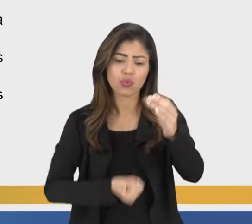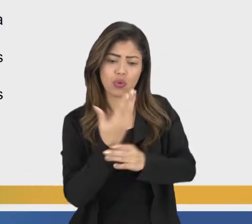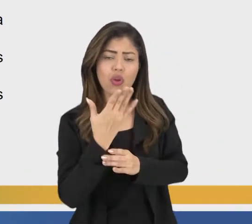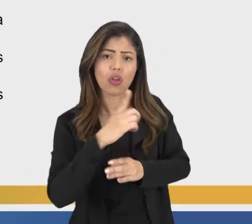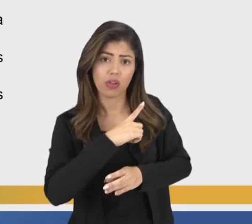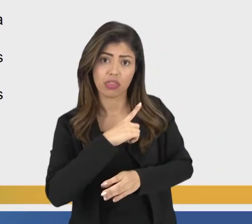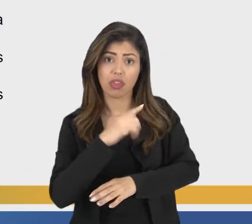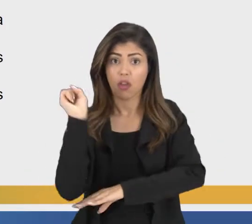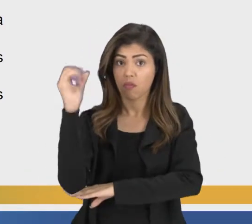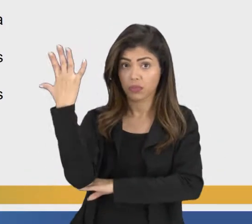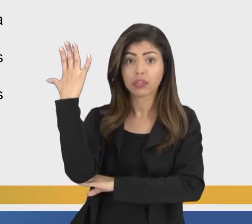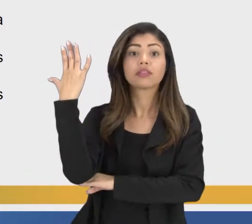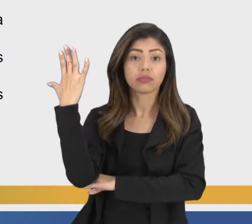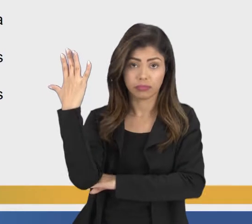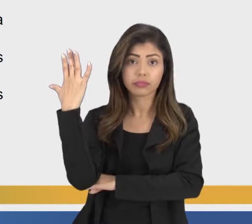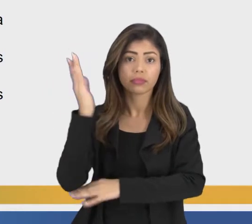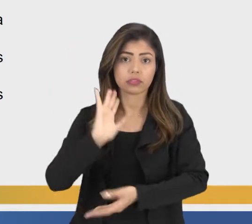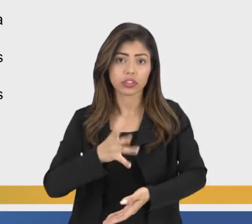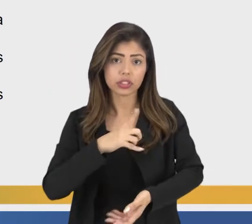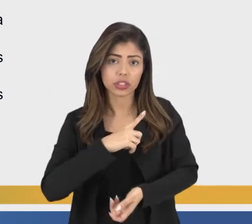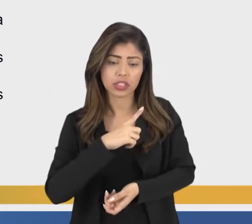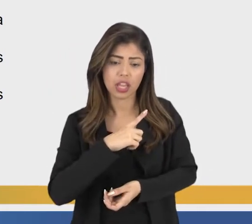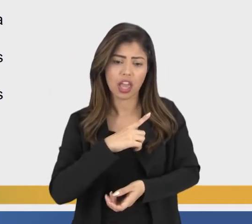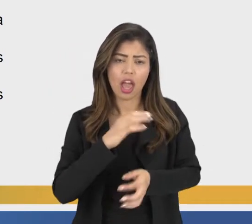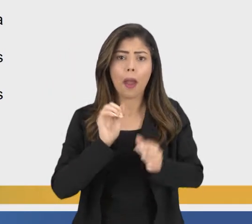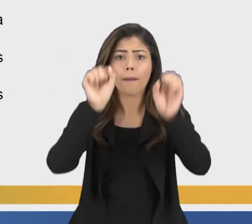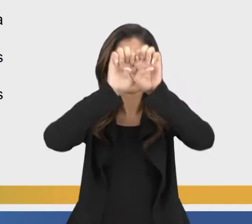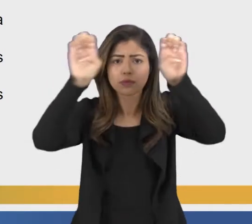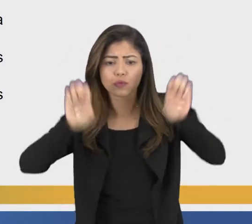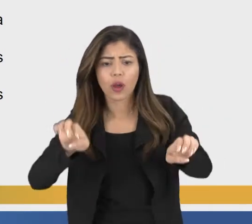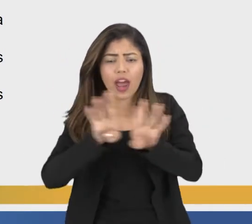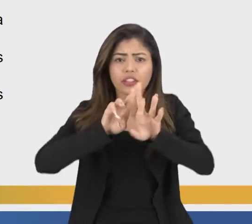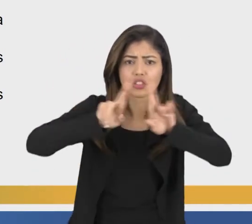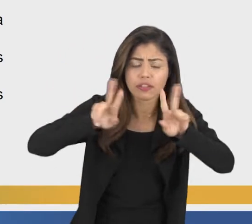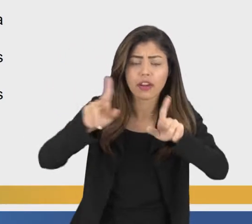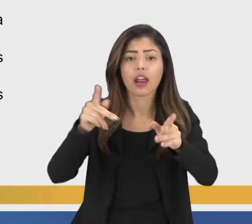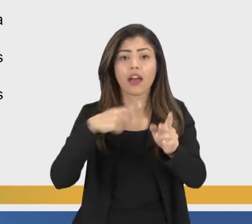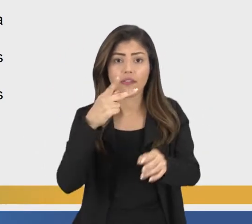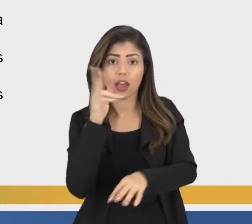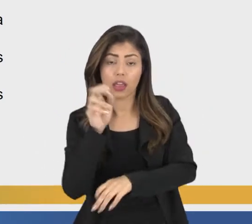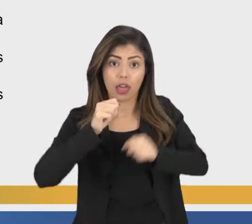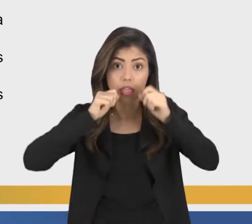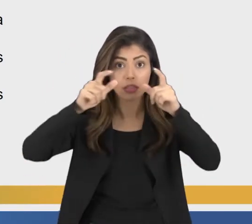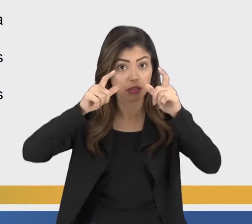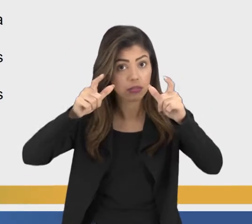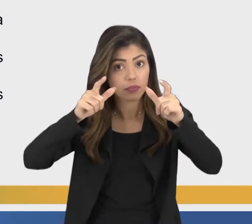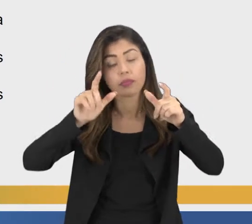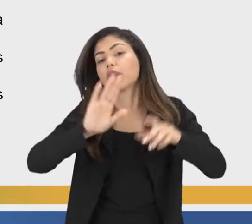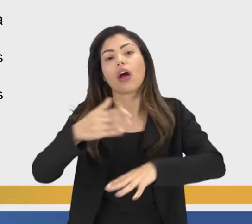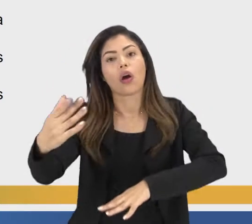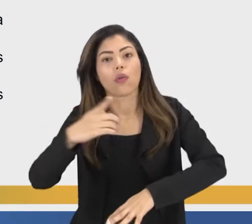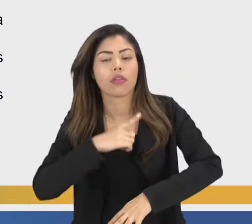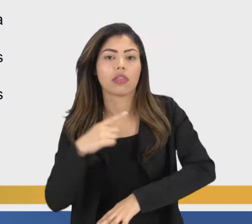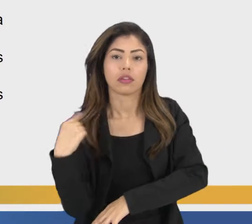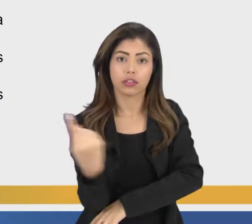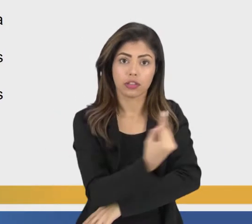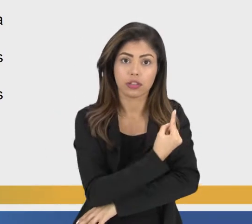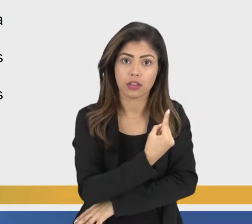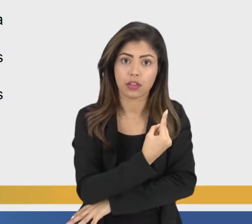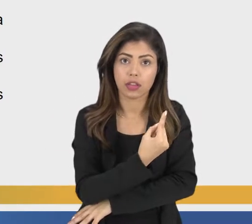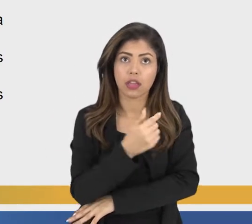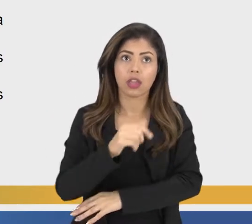Como o próprio fragmento, como a própria citação, ela chama atenção. Quando nós temos aí,